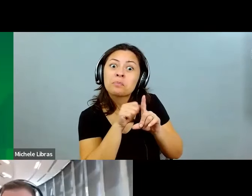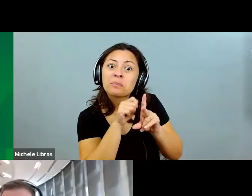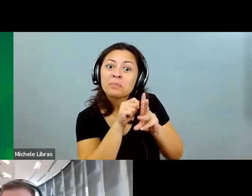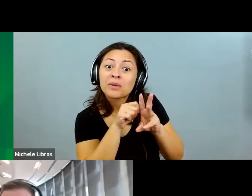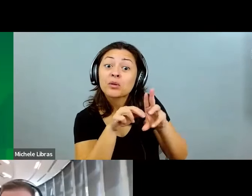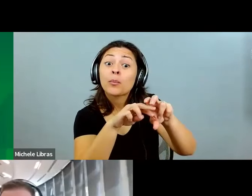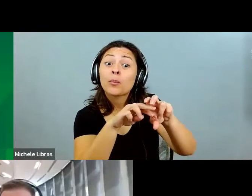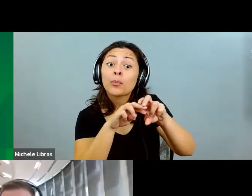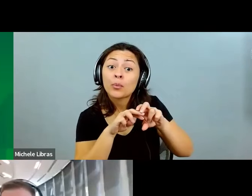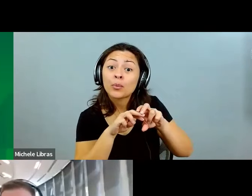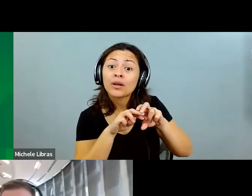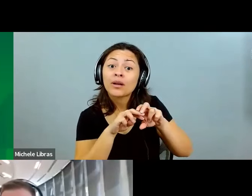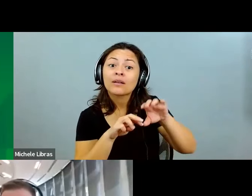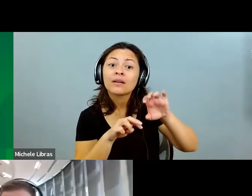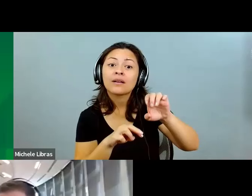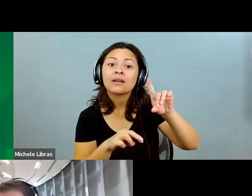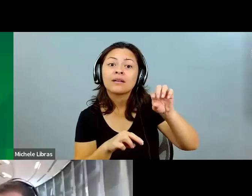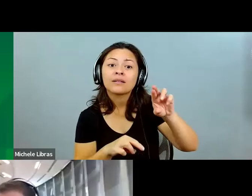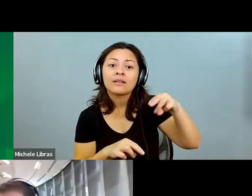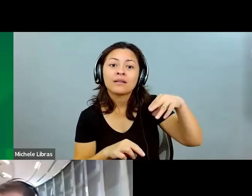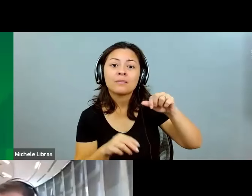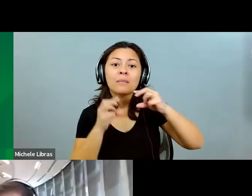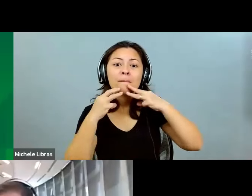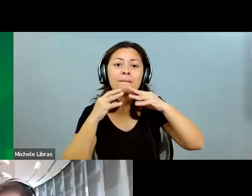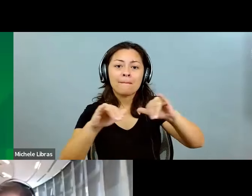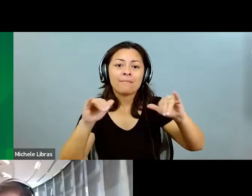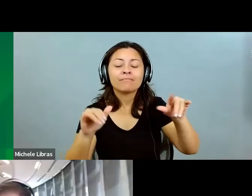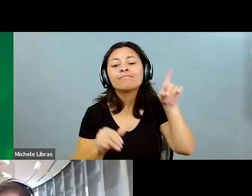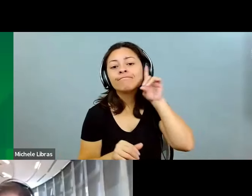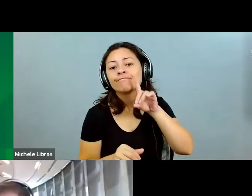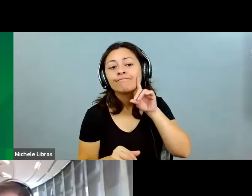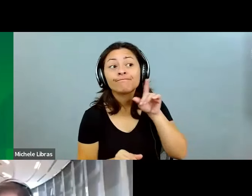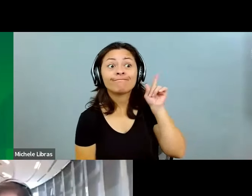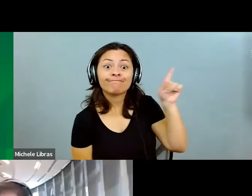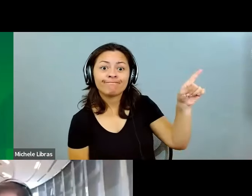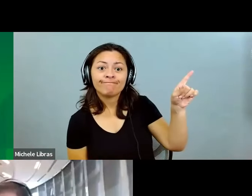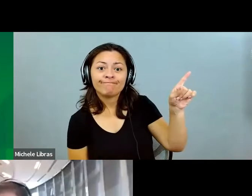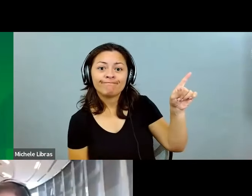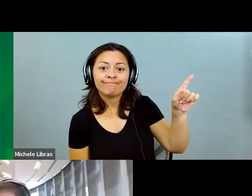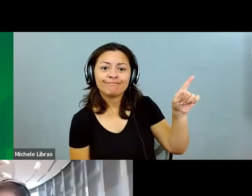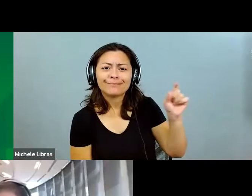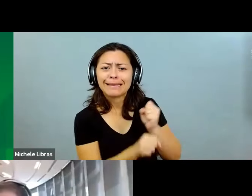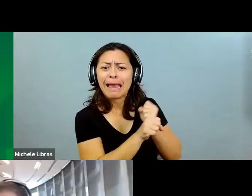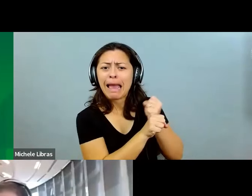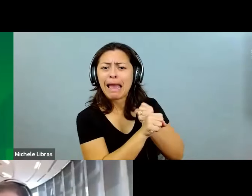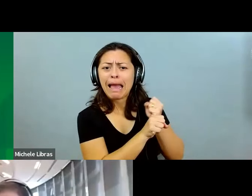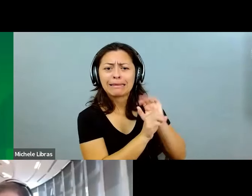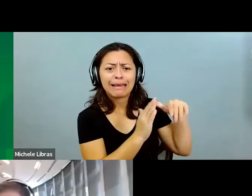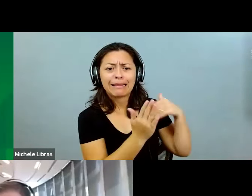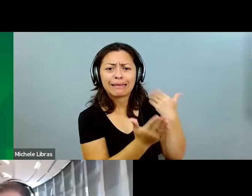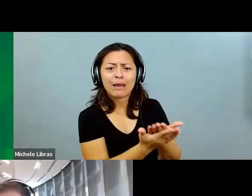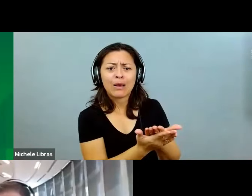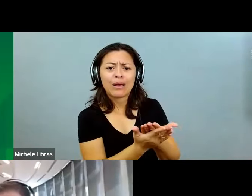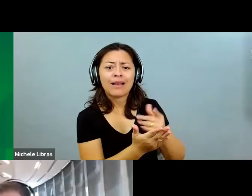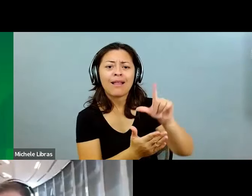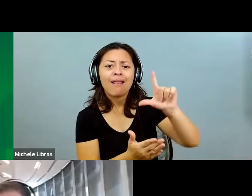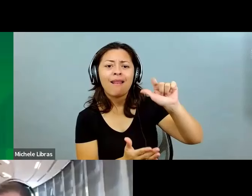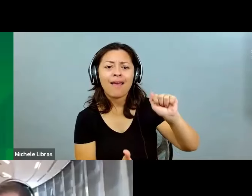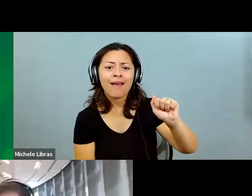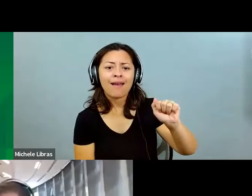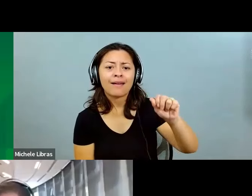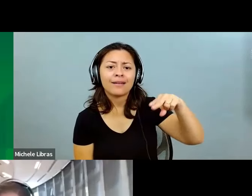edar Market dos Estados Unidos e e historicamente anos de laminha como estamos vivendo agora são anos em que